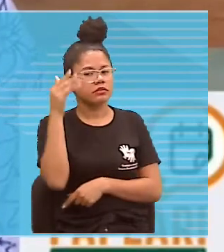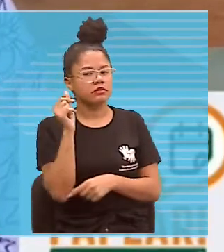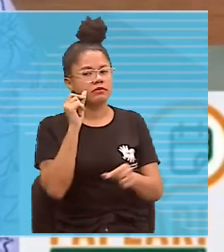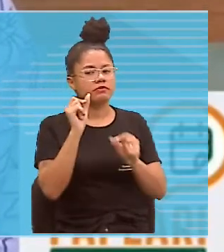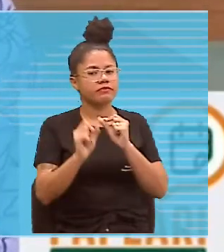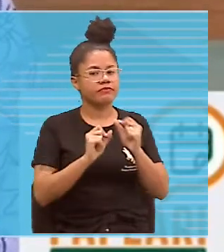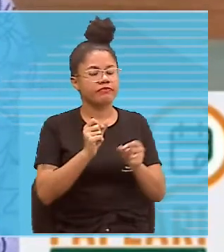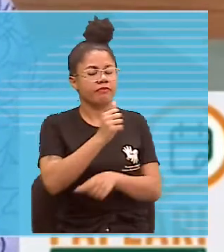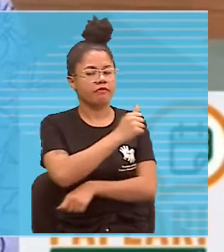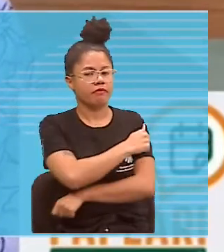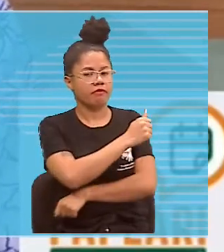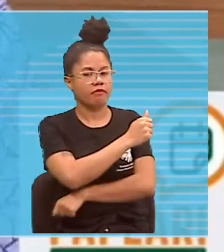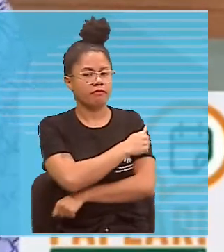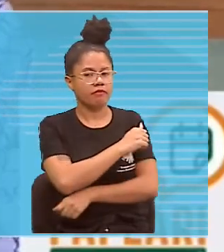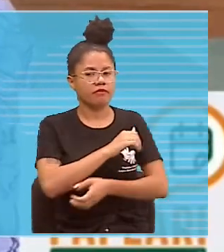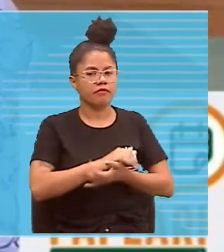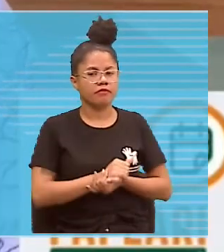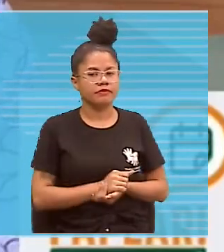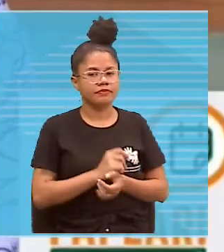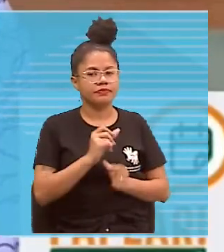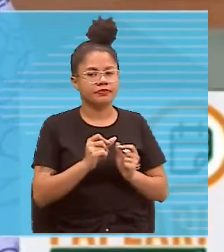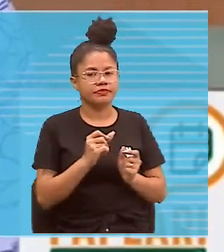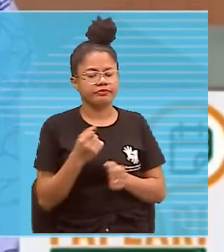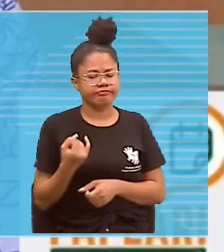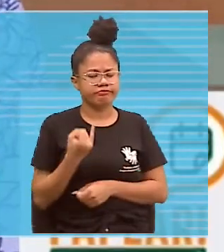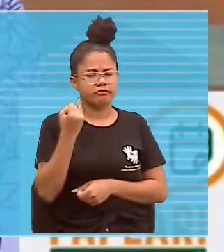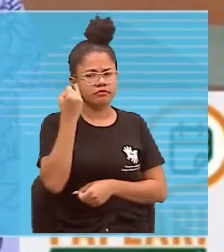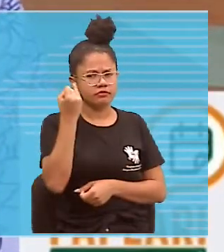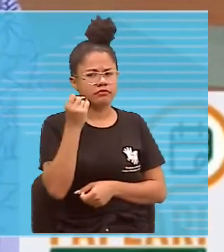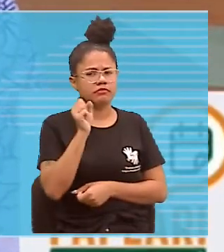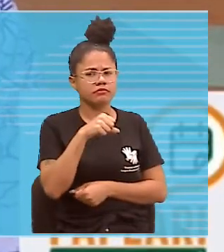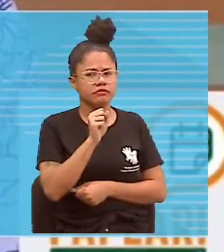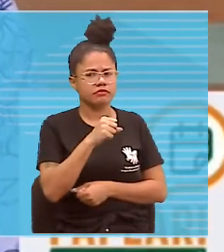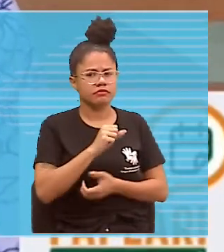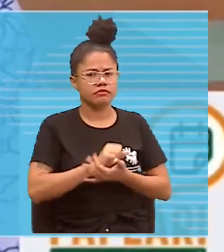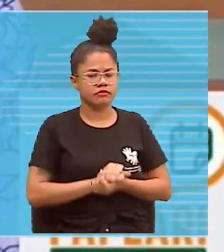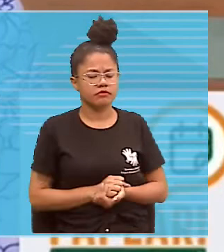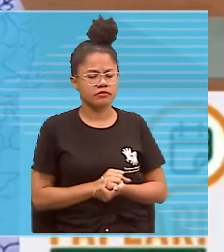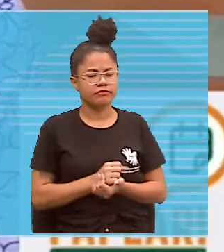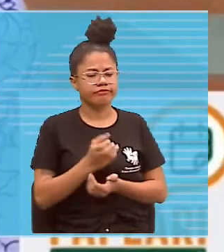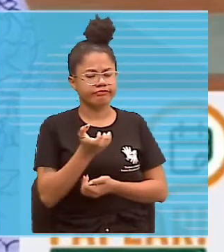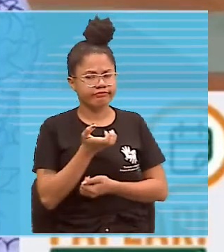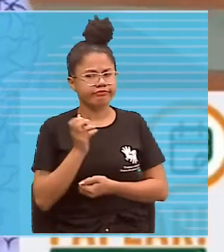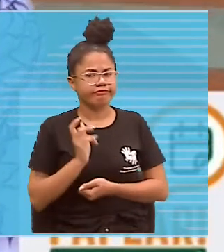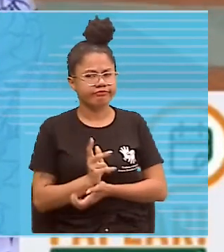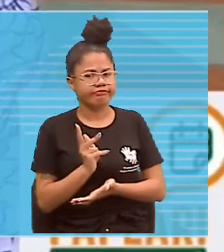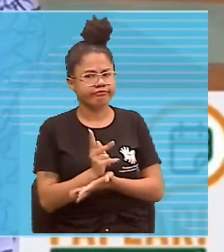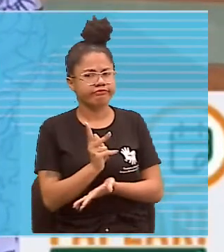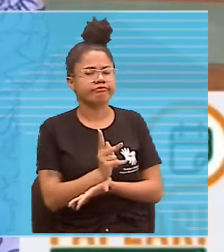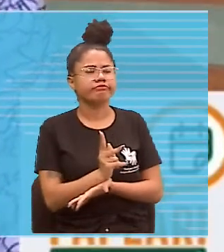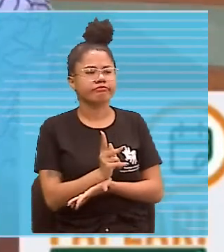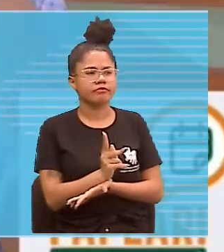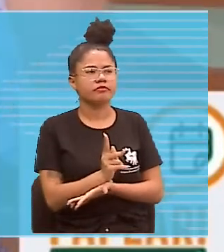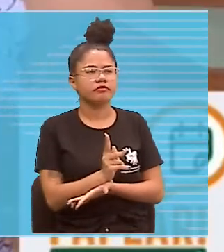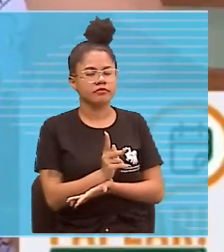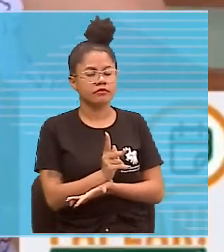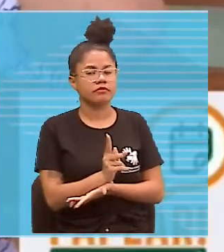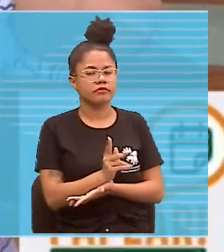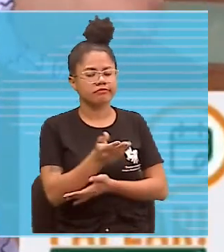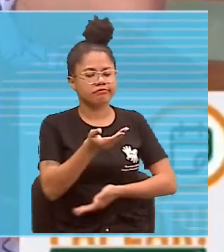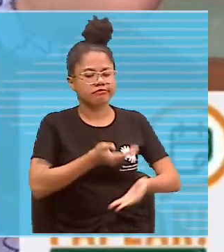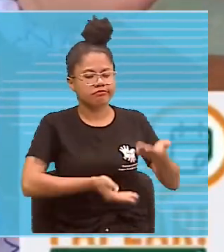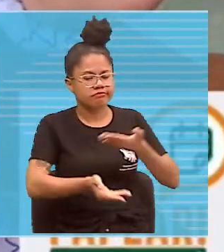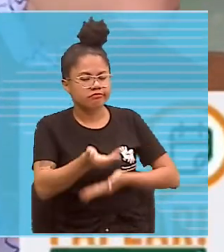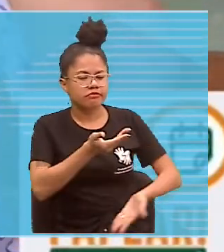fazer parte daquela vivência. Então, com o último trabalho mesmo que eu fiz, que eu propus na sala